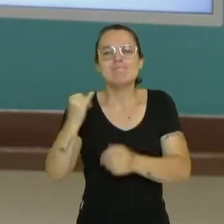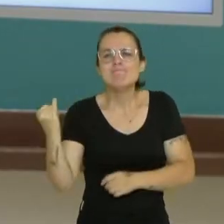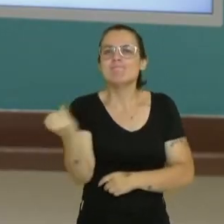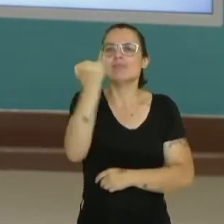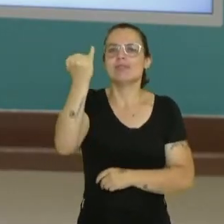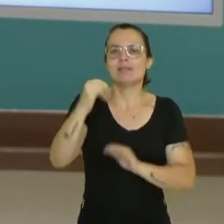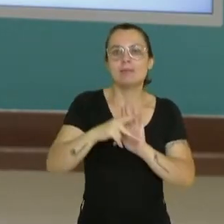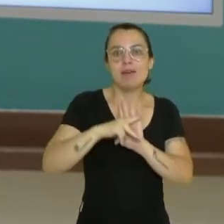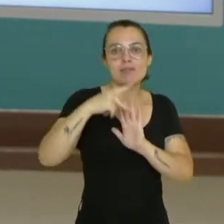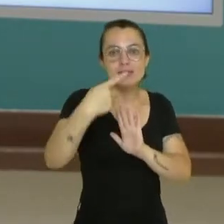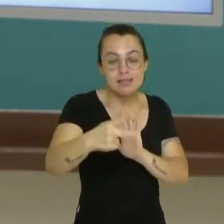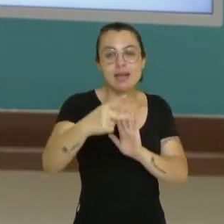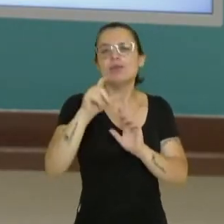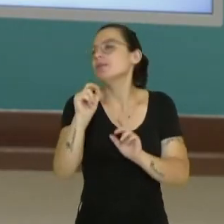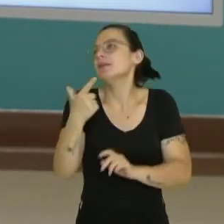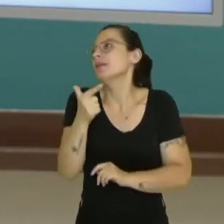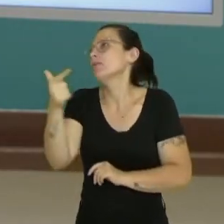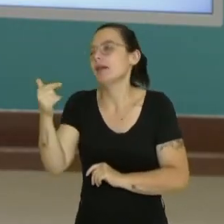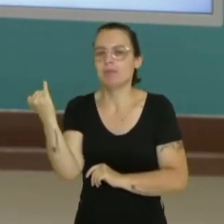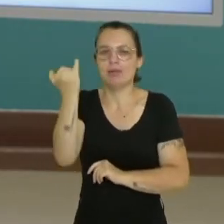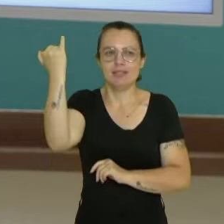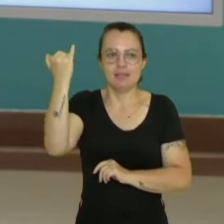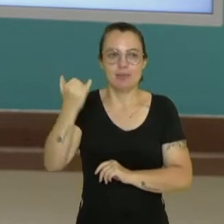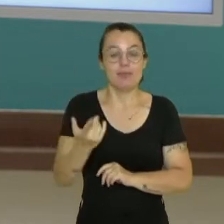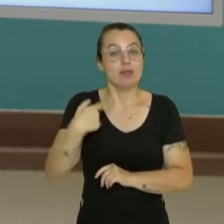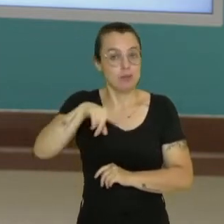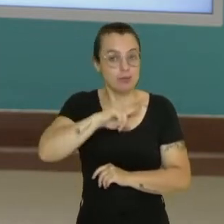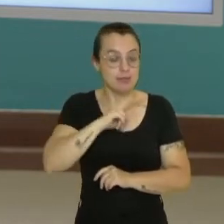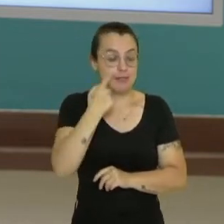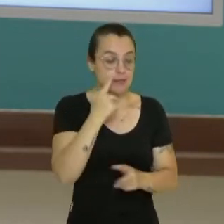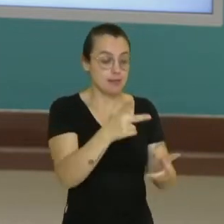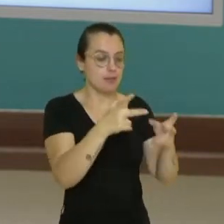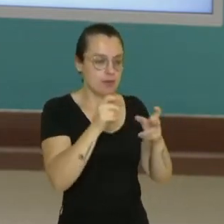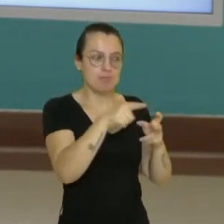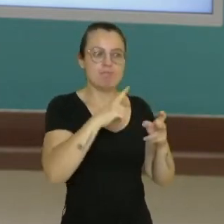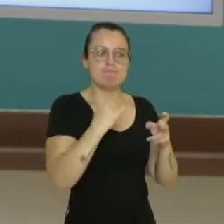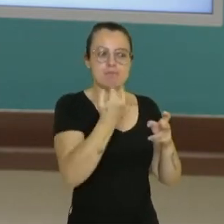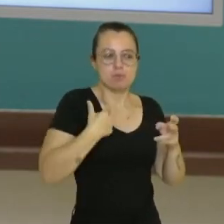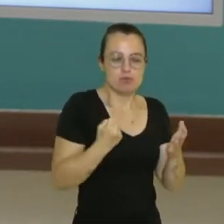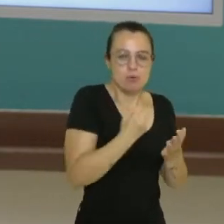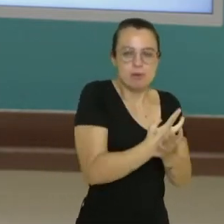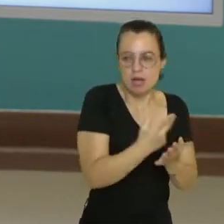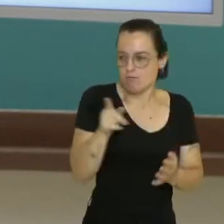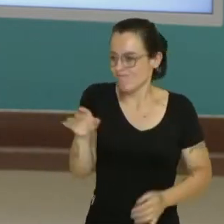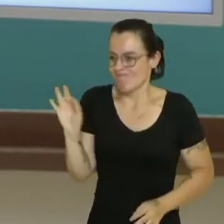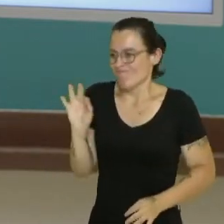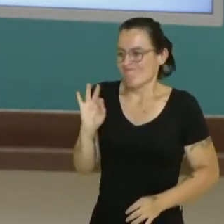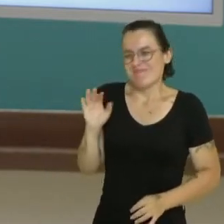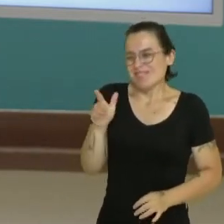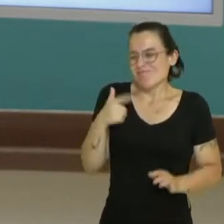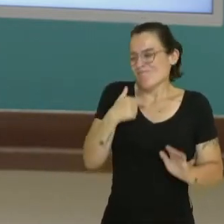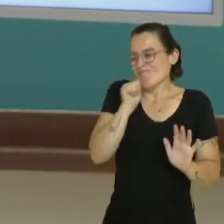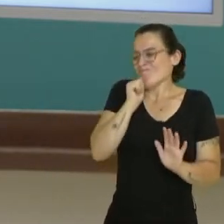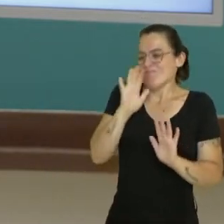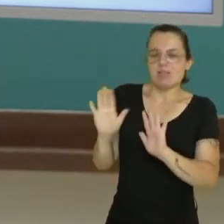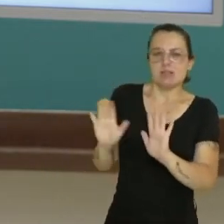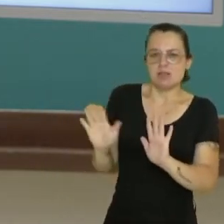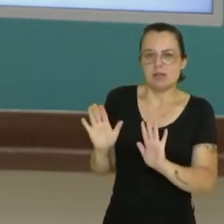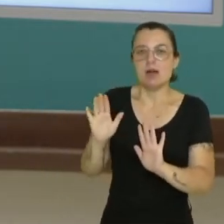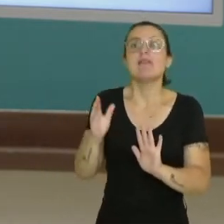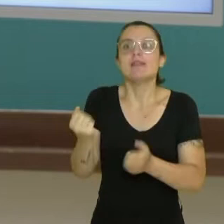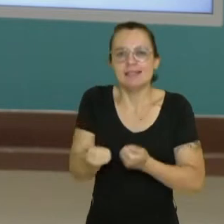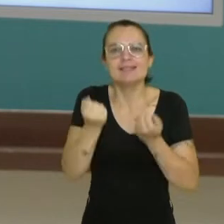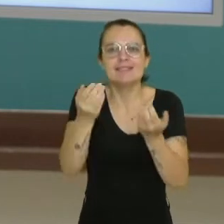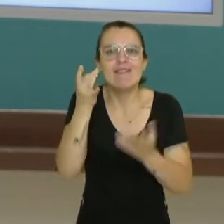são essenciais? Ou seja, a gente conseguindo identificar bem esse item vai facilitar bastante para que a